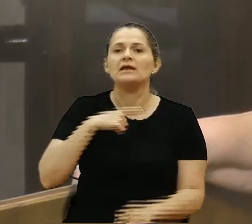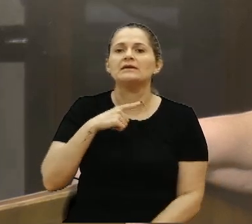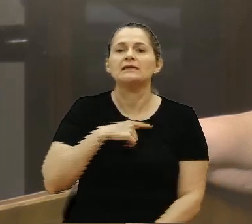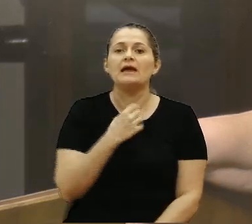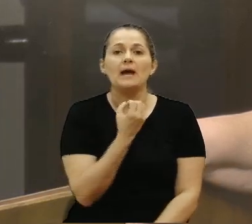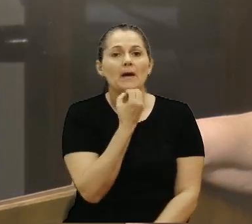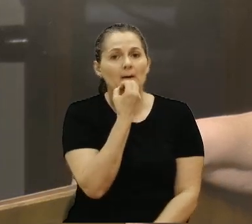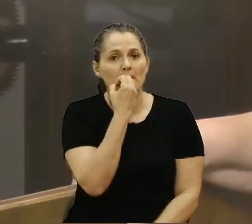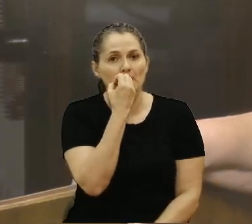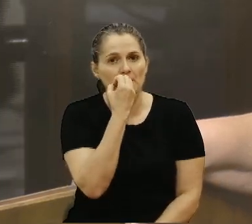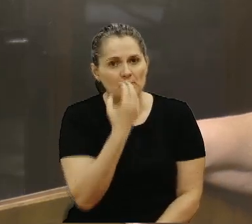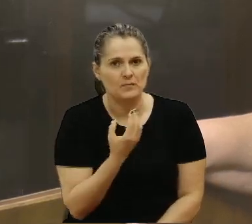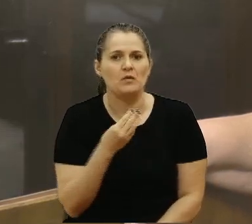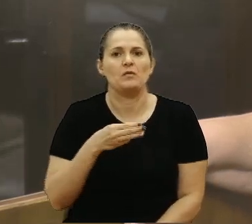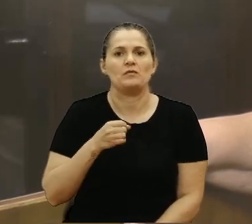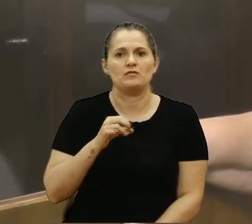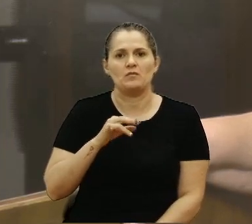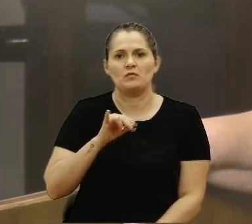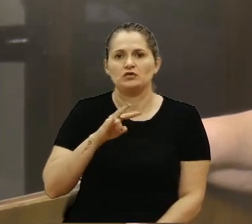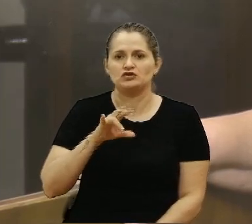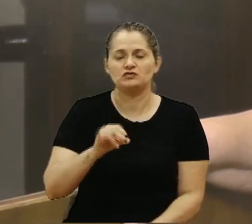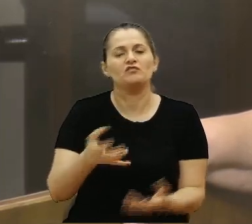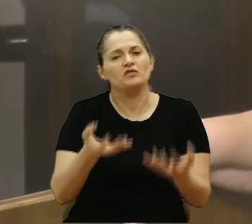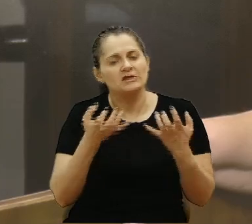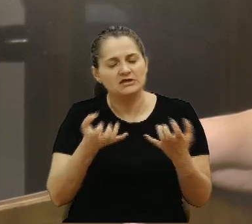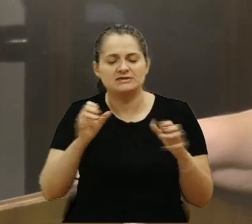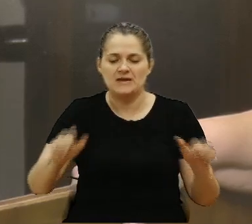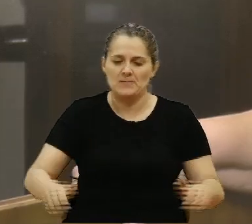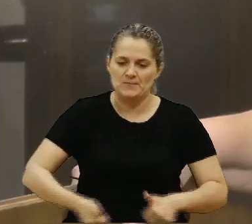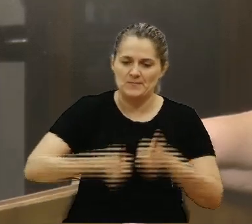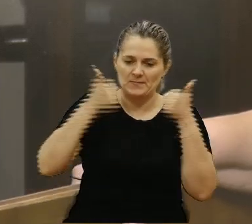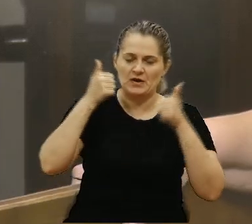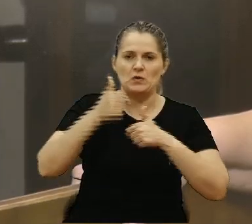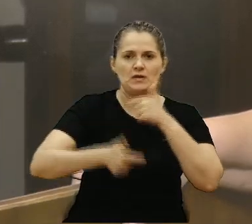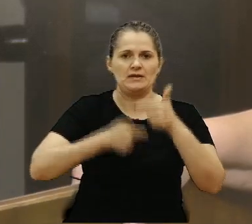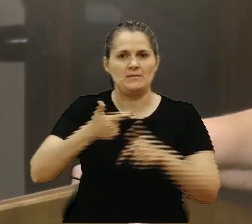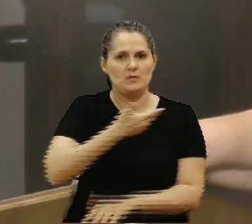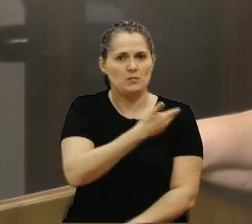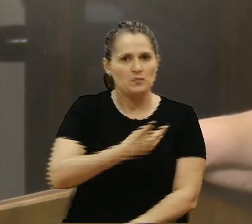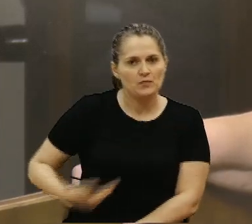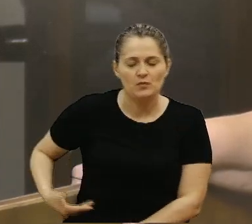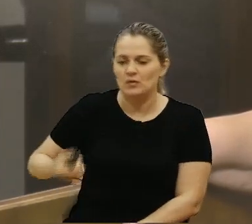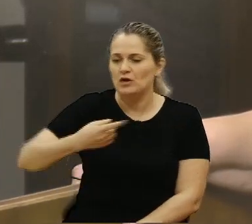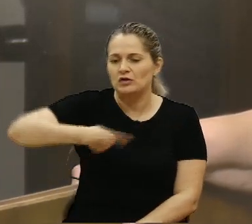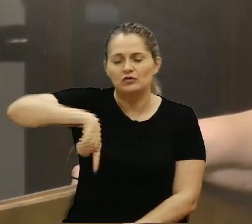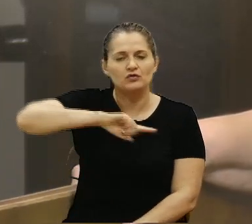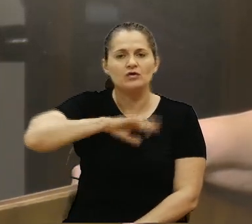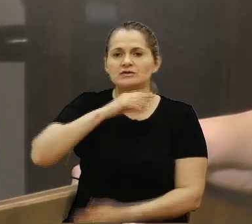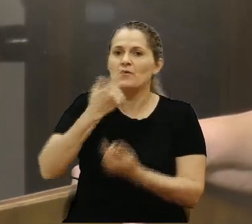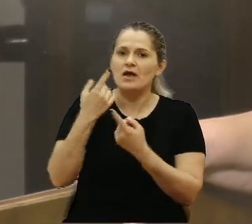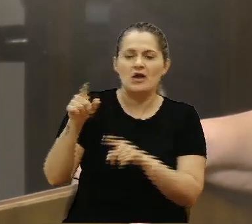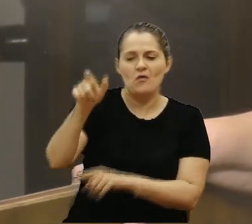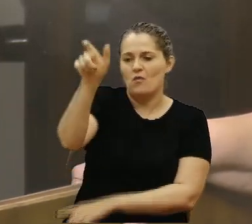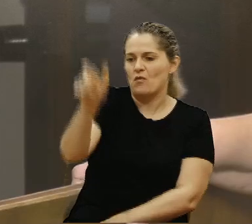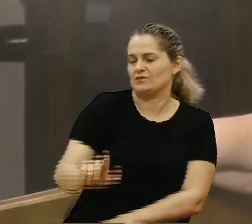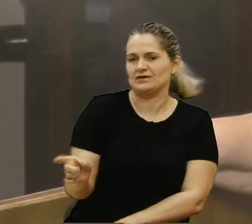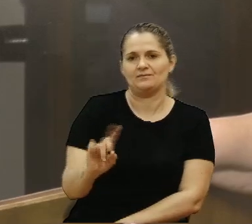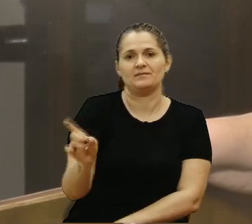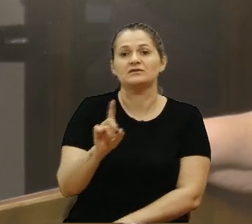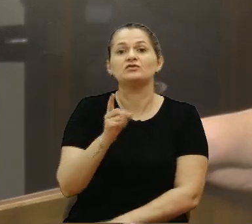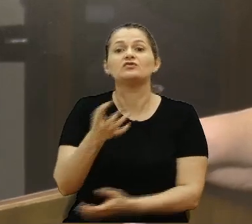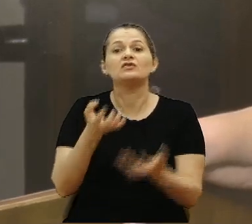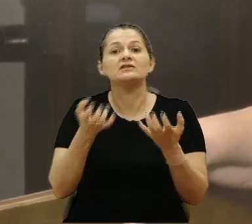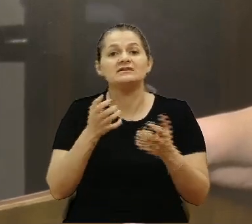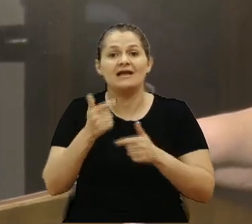causa nossa é melhorar os serviços públicos. Nós não somos contra ninguém. Nós somos a favor de um serviço público de